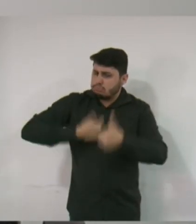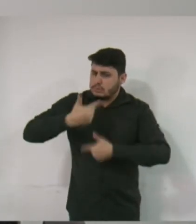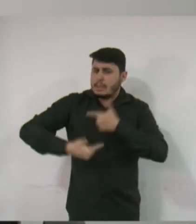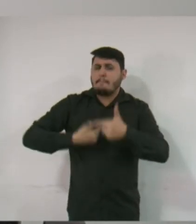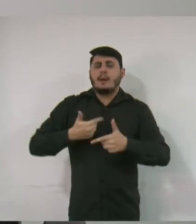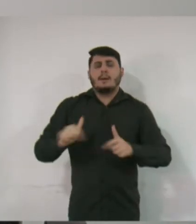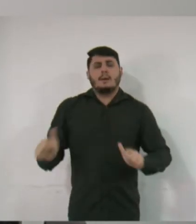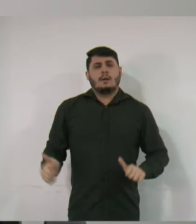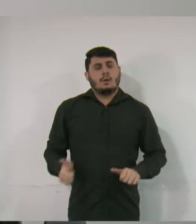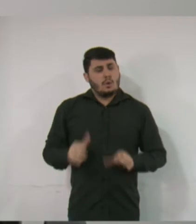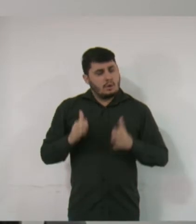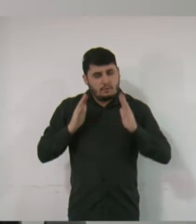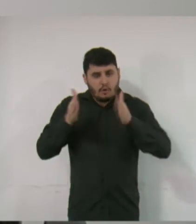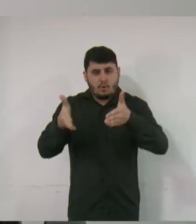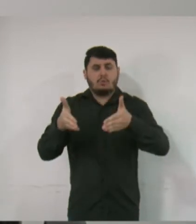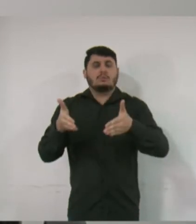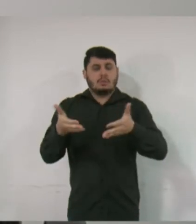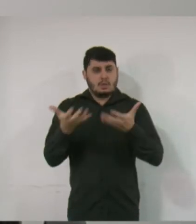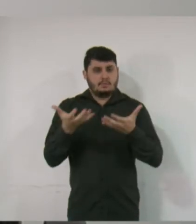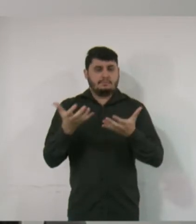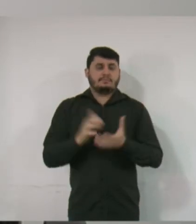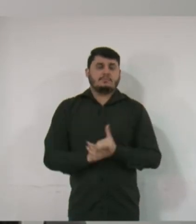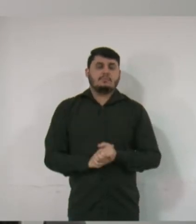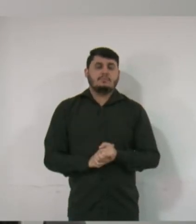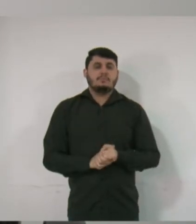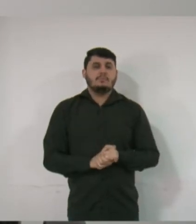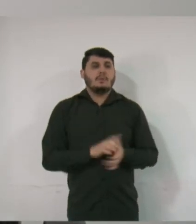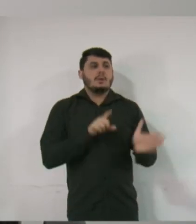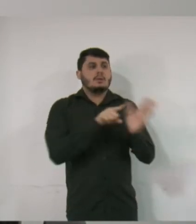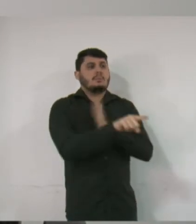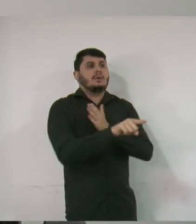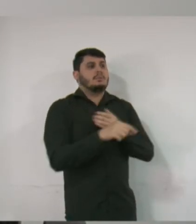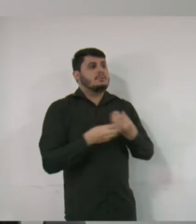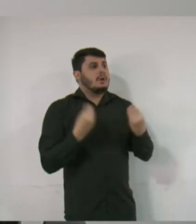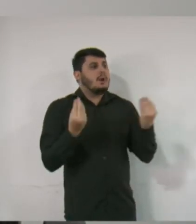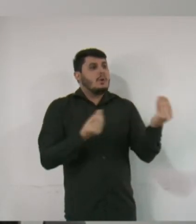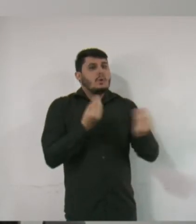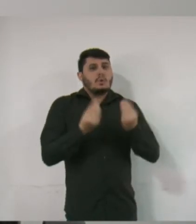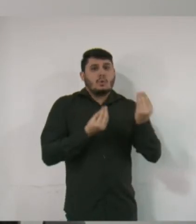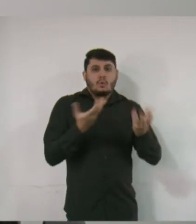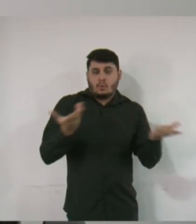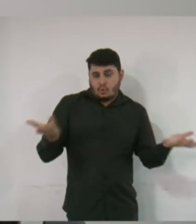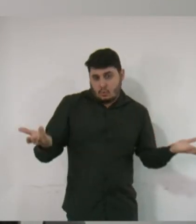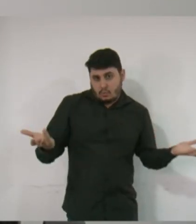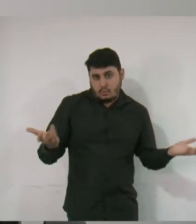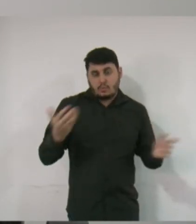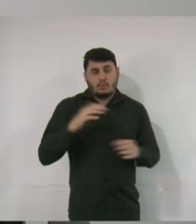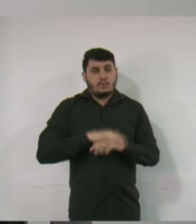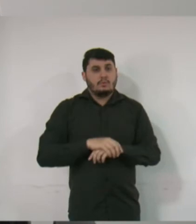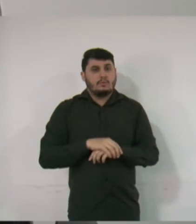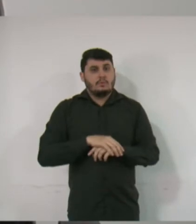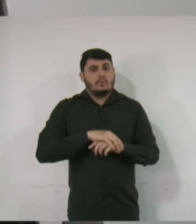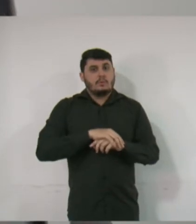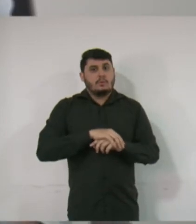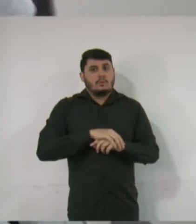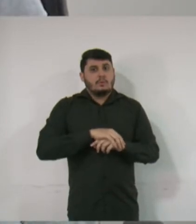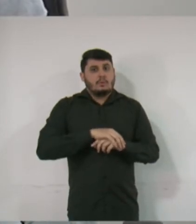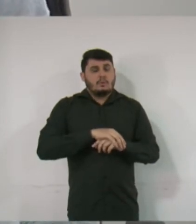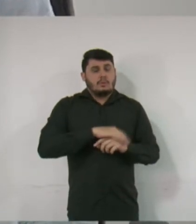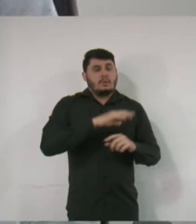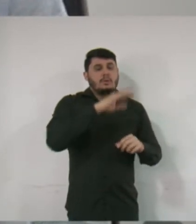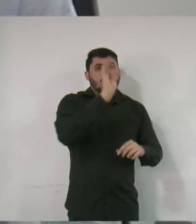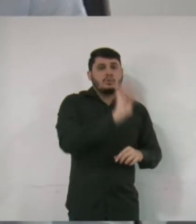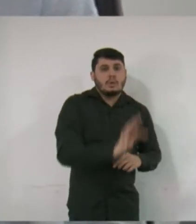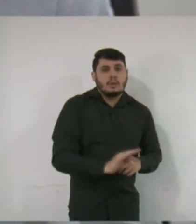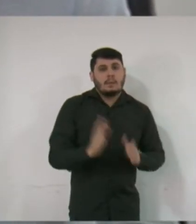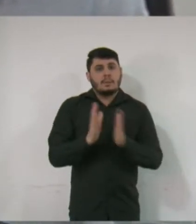JC Online. Como o Polo de Confecções lidou com este período em que as atividades foram paralisadas? Quais